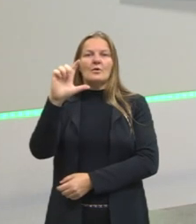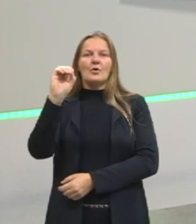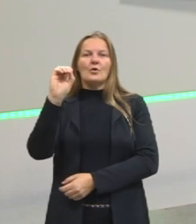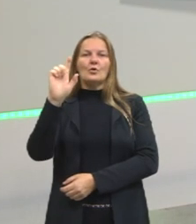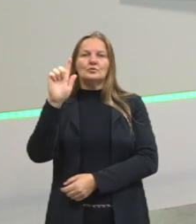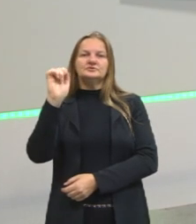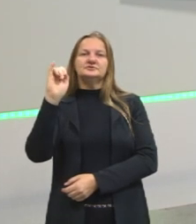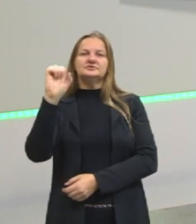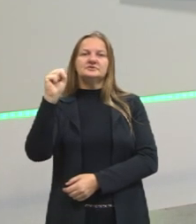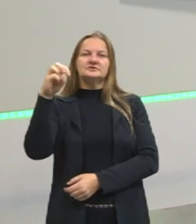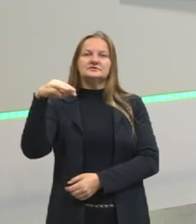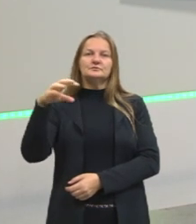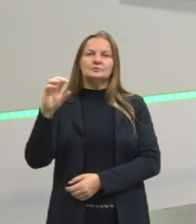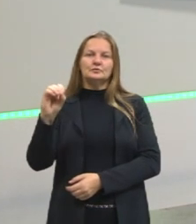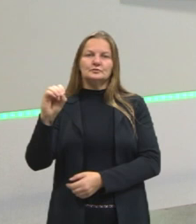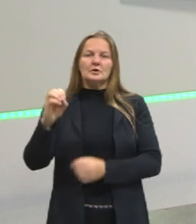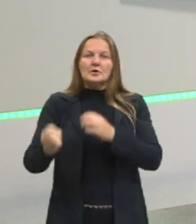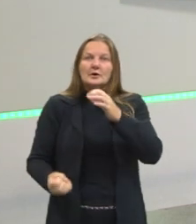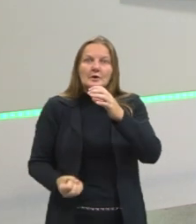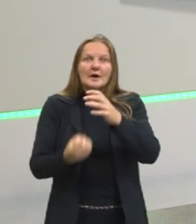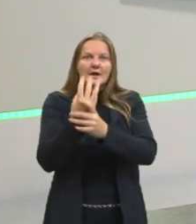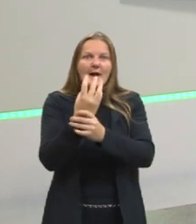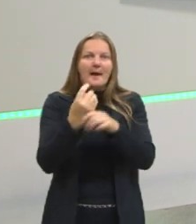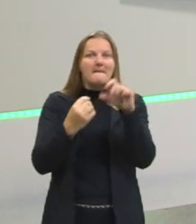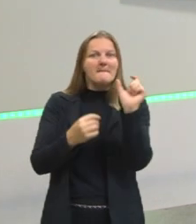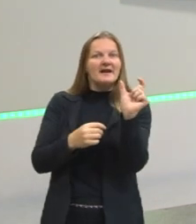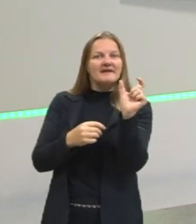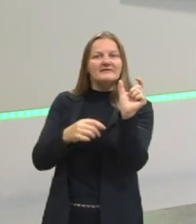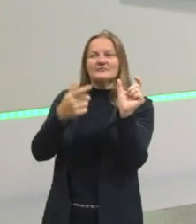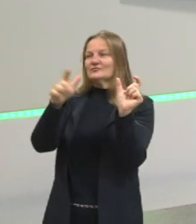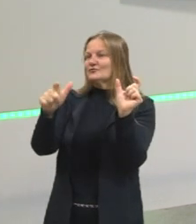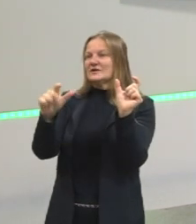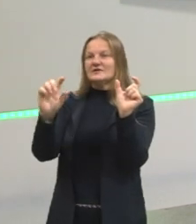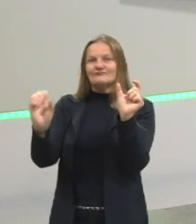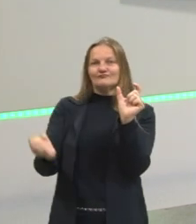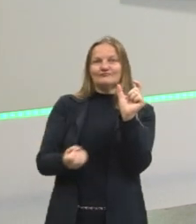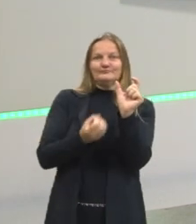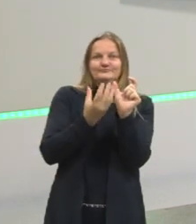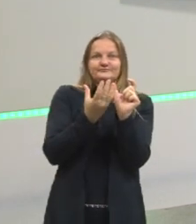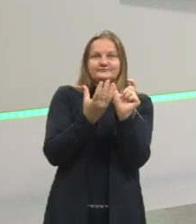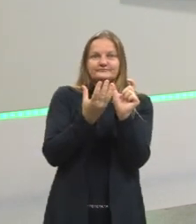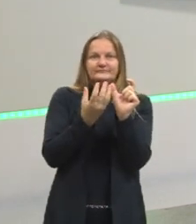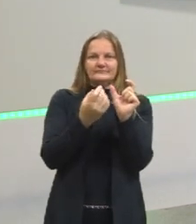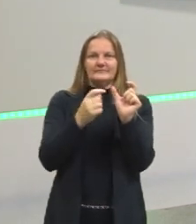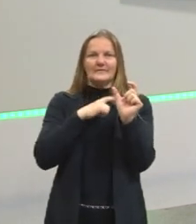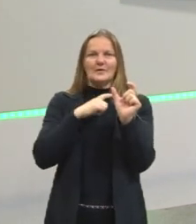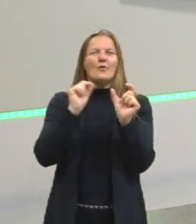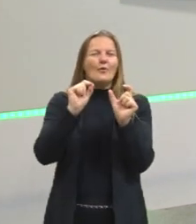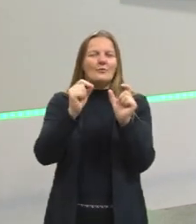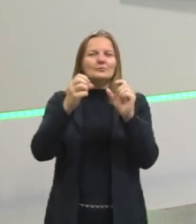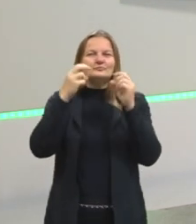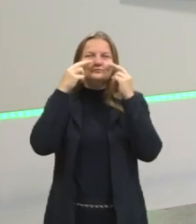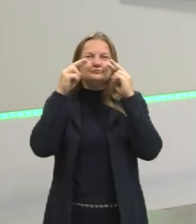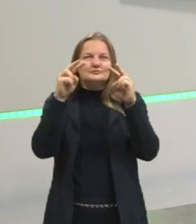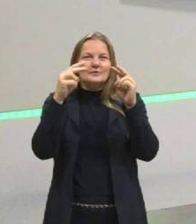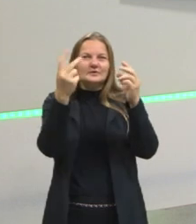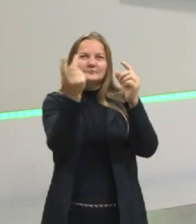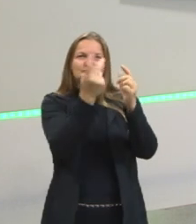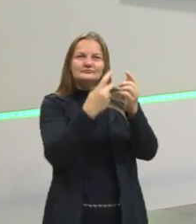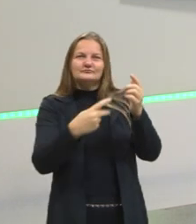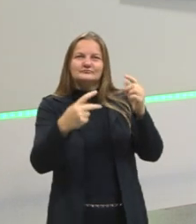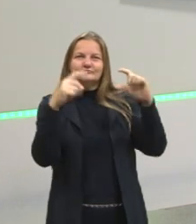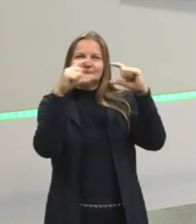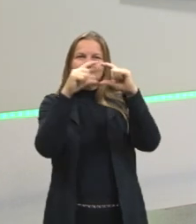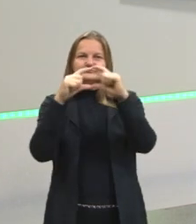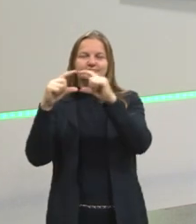criar uma nova palavra uma palavra que não existe para definir algo Então vamos ver ali o que